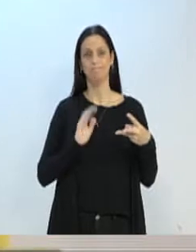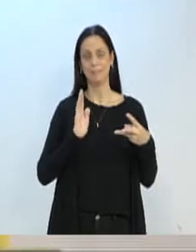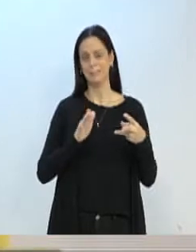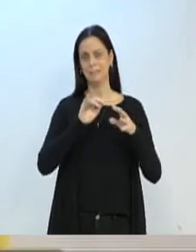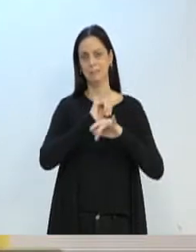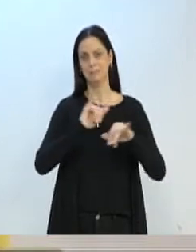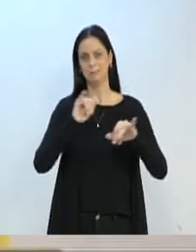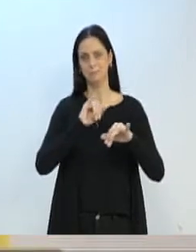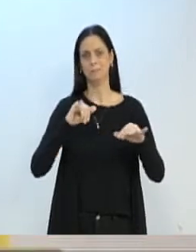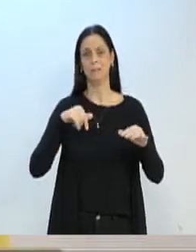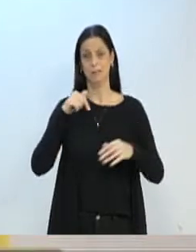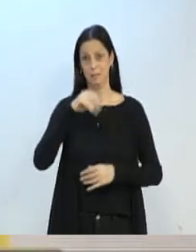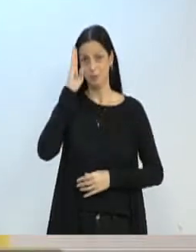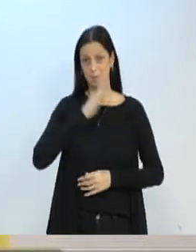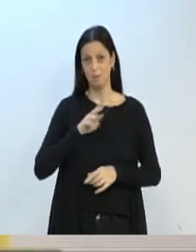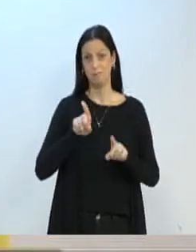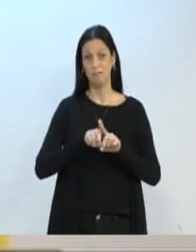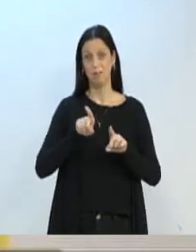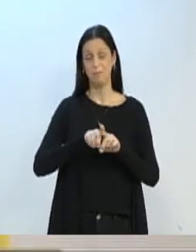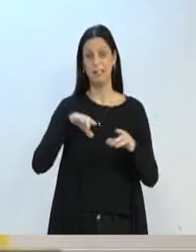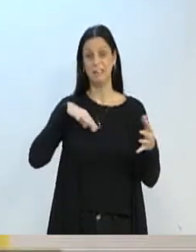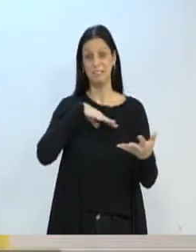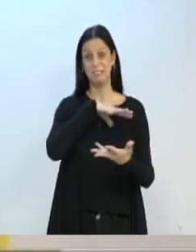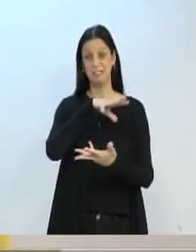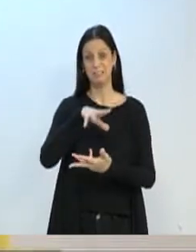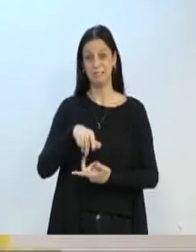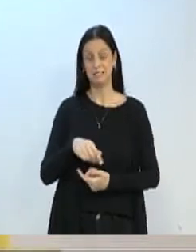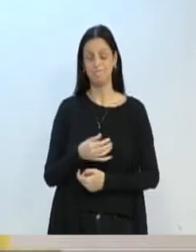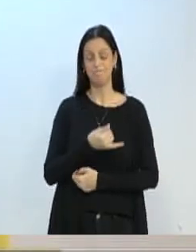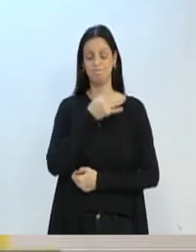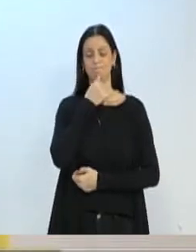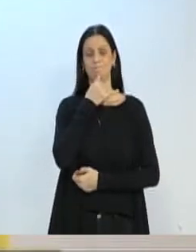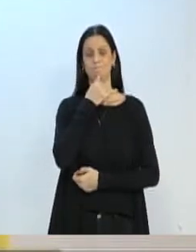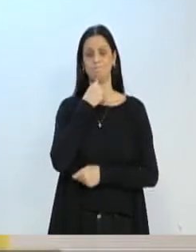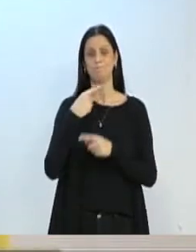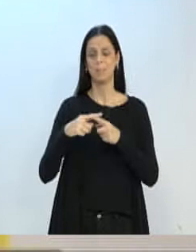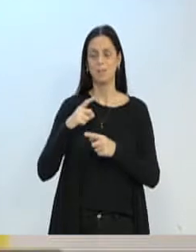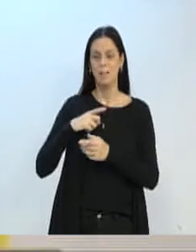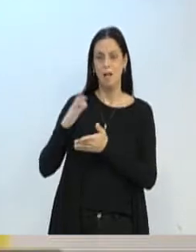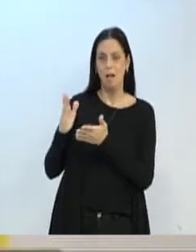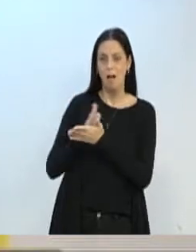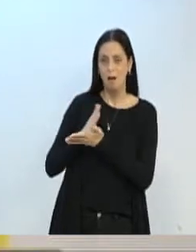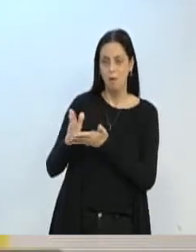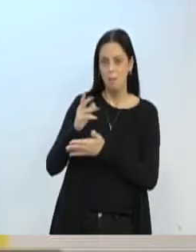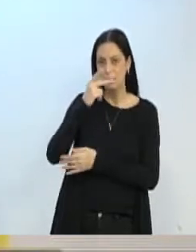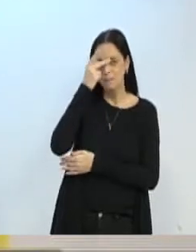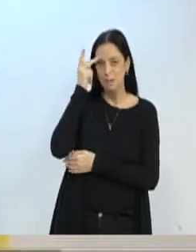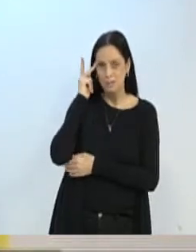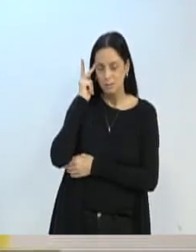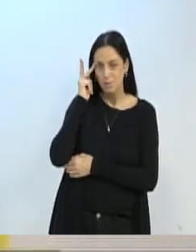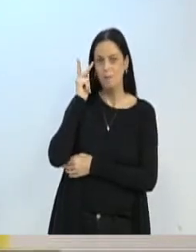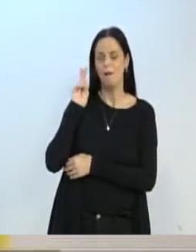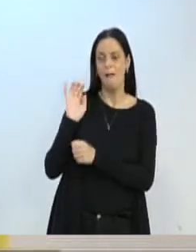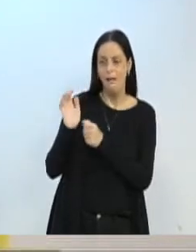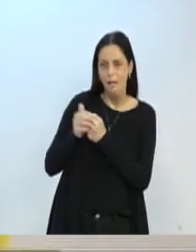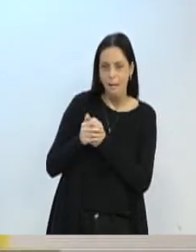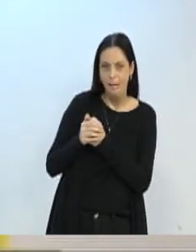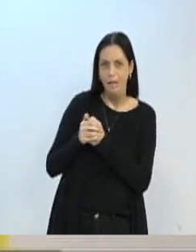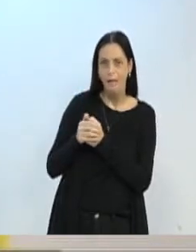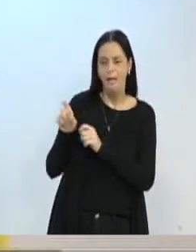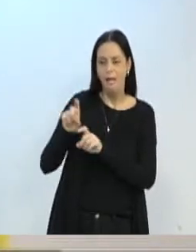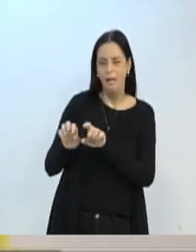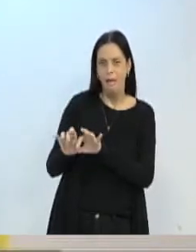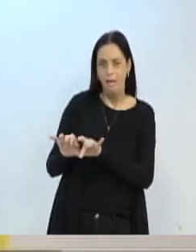é uma pena Isso aí porque são pessoas que ficam escondidas Vereador e atrás de uma tela fria de computador que